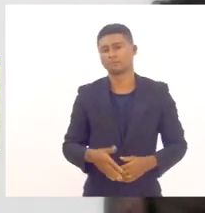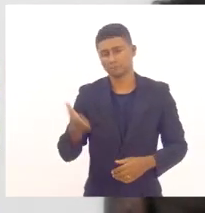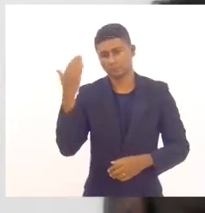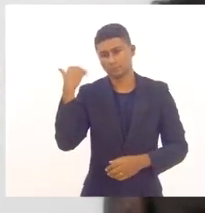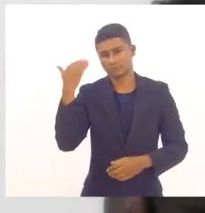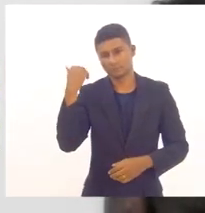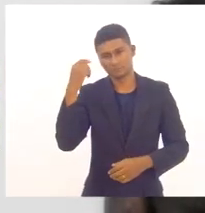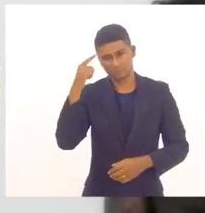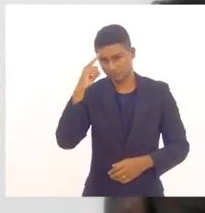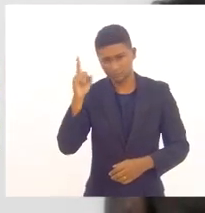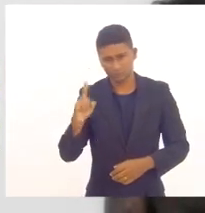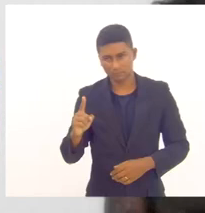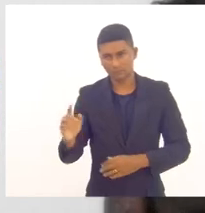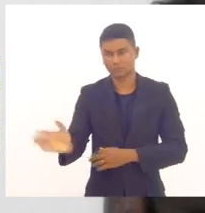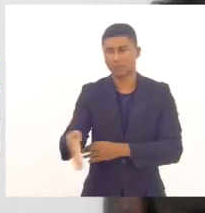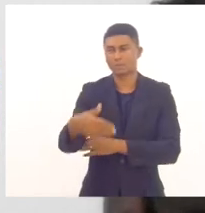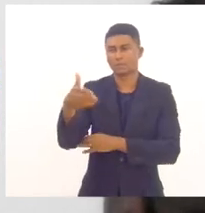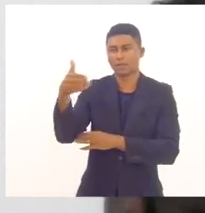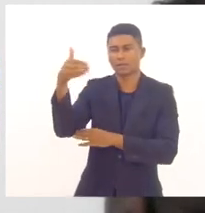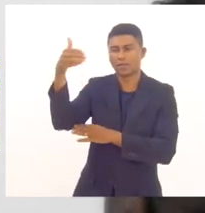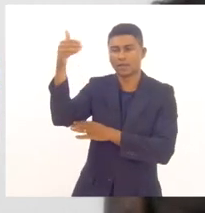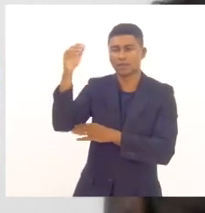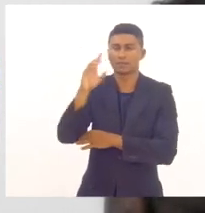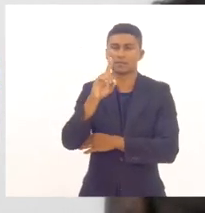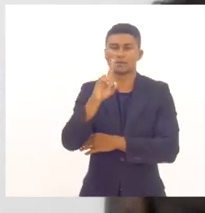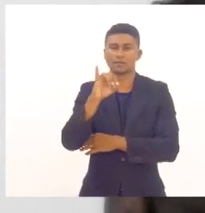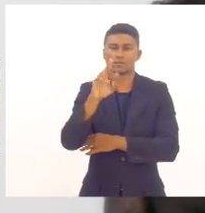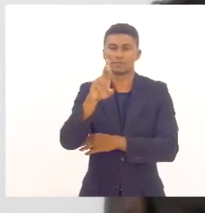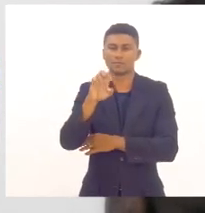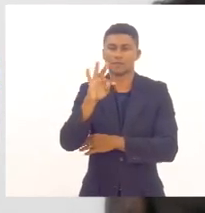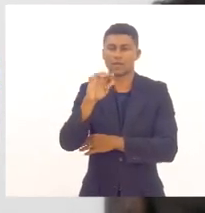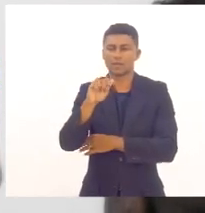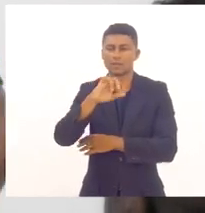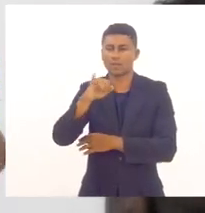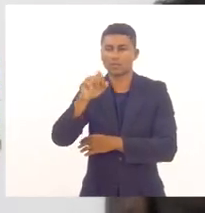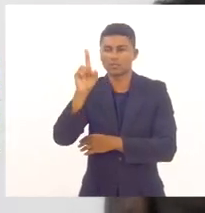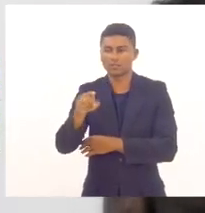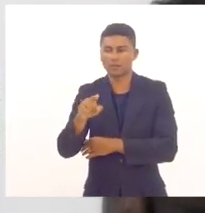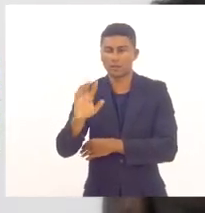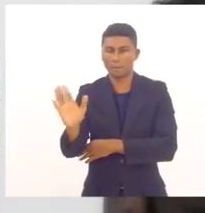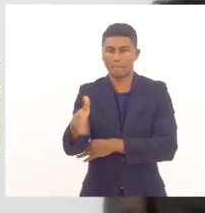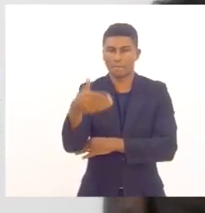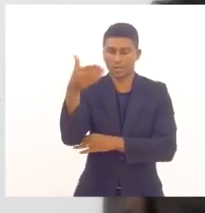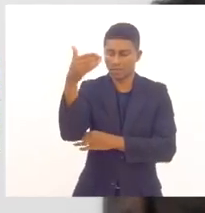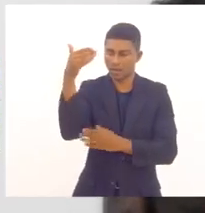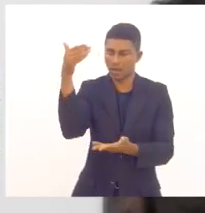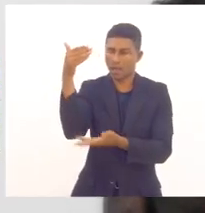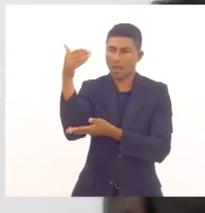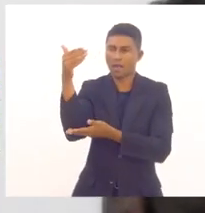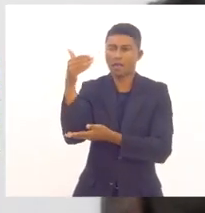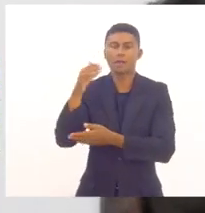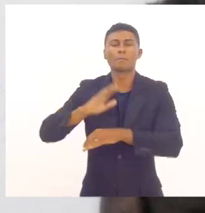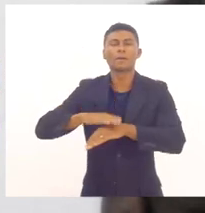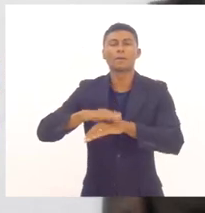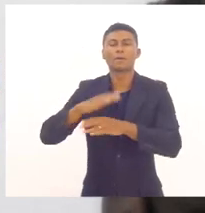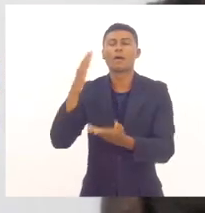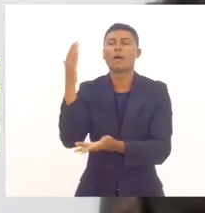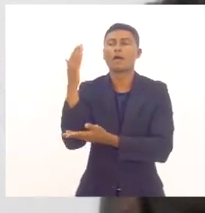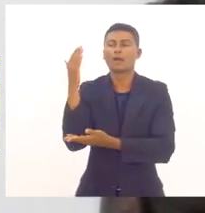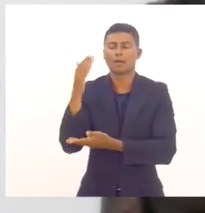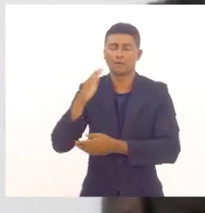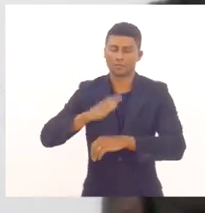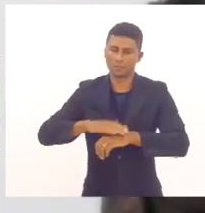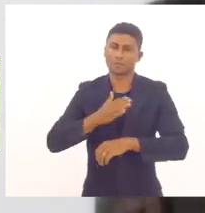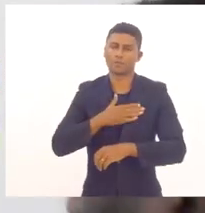aquelas bandeiras grandonas das diretas já, aqueles bambus, todos eles quem cortou foi eu. Aqueles caminhões de som, se você lembra